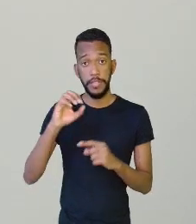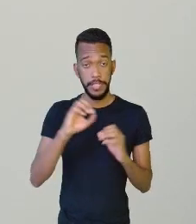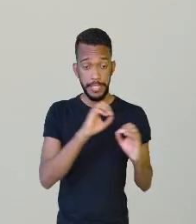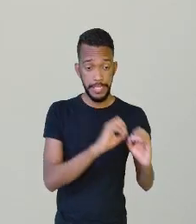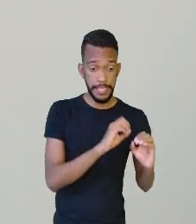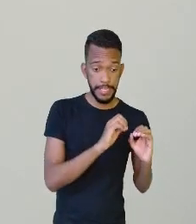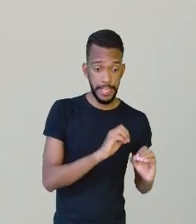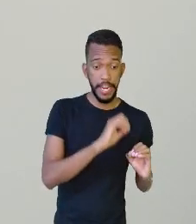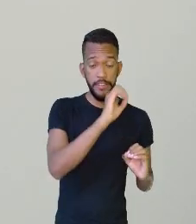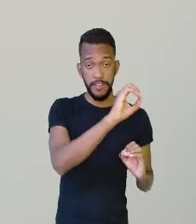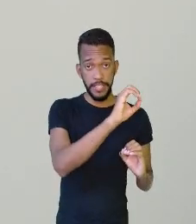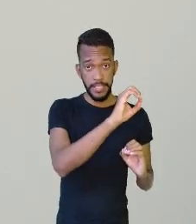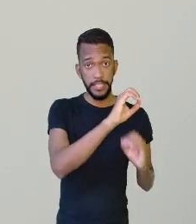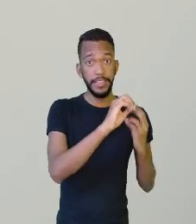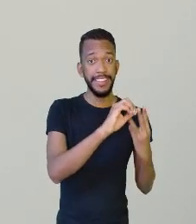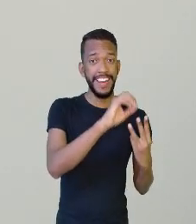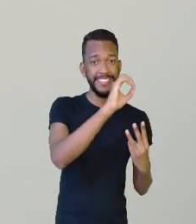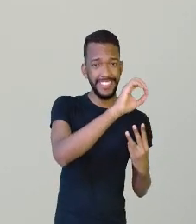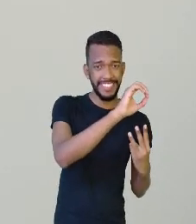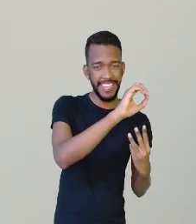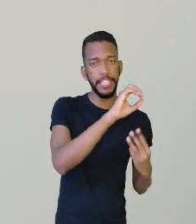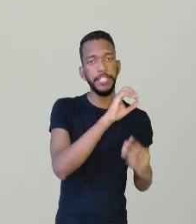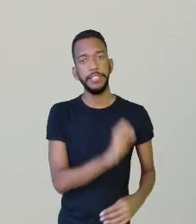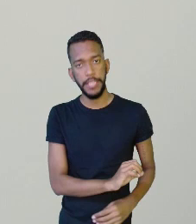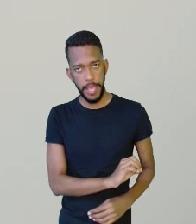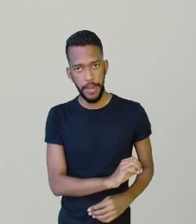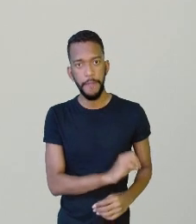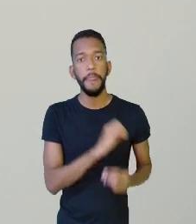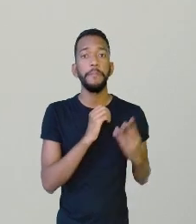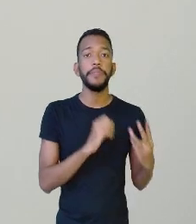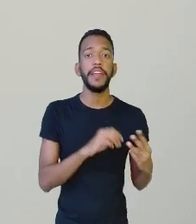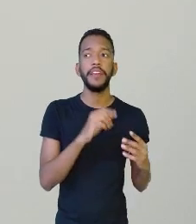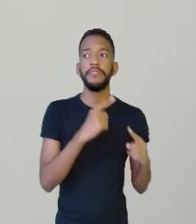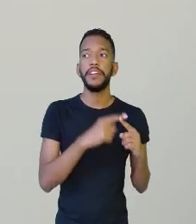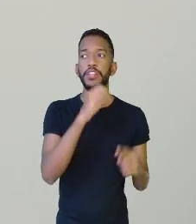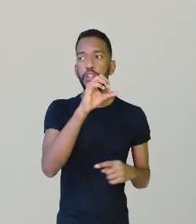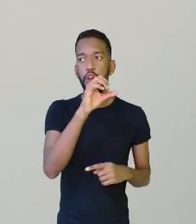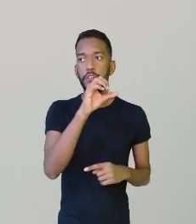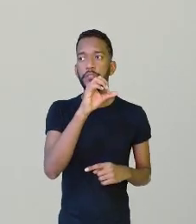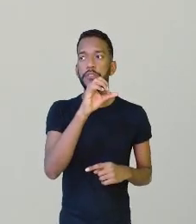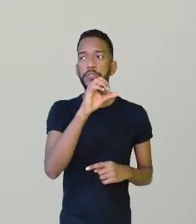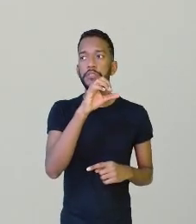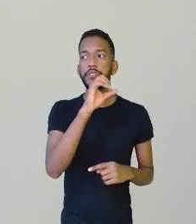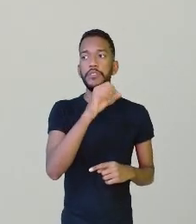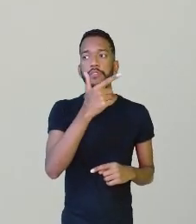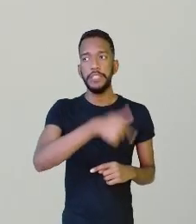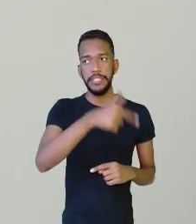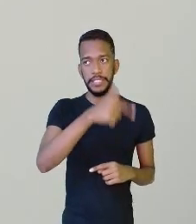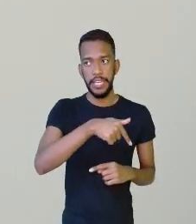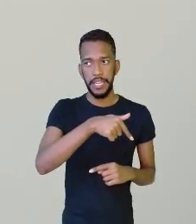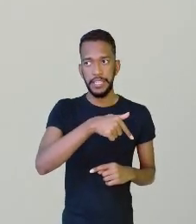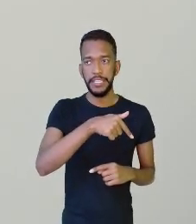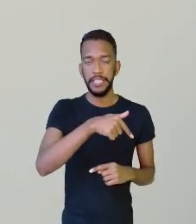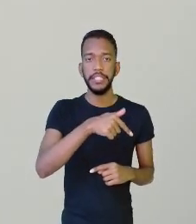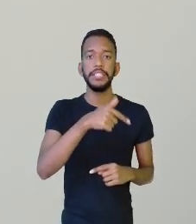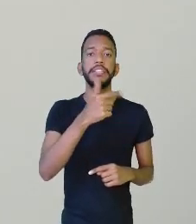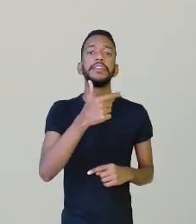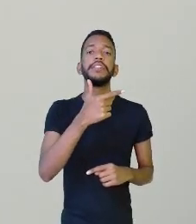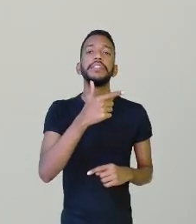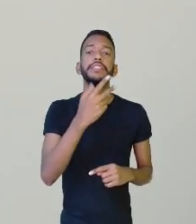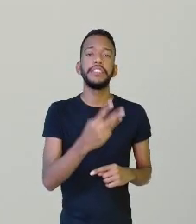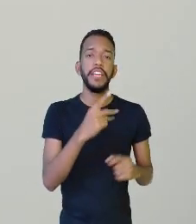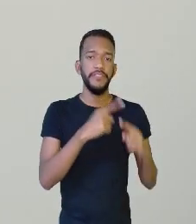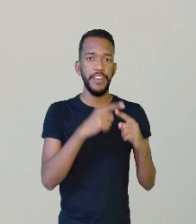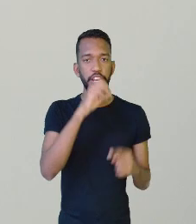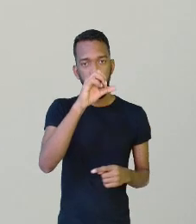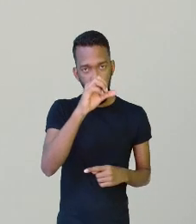0. 3 vezes 9, 27. Quanto é 3 vezes 9 de novo? 27, mas eu